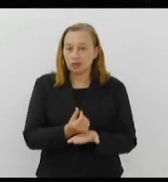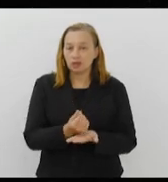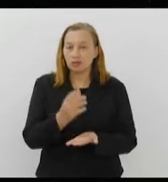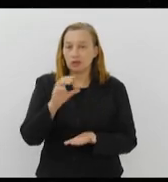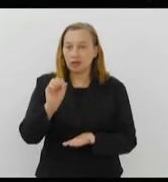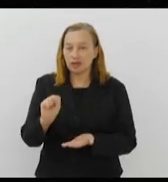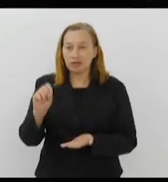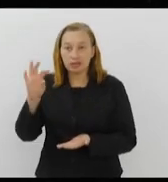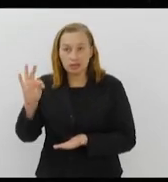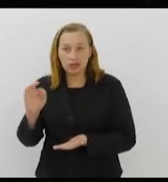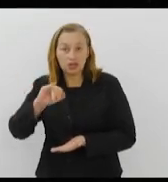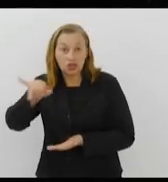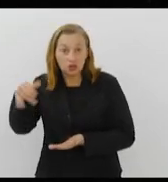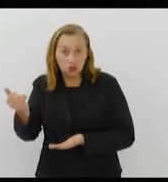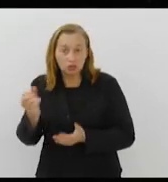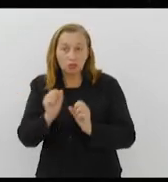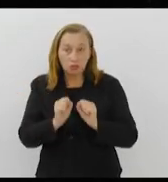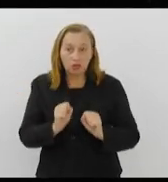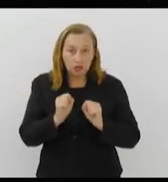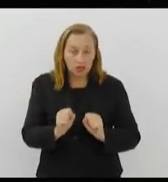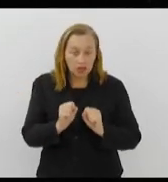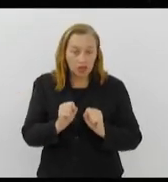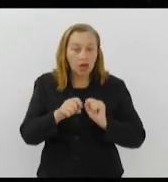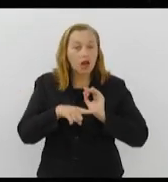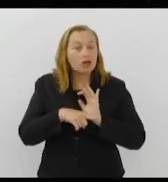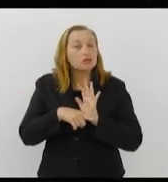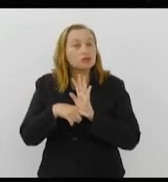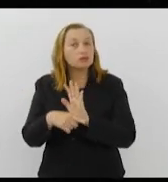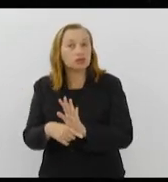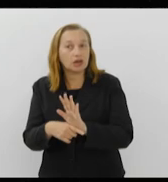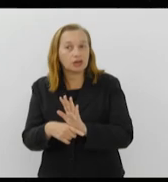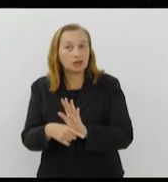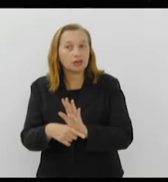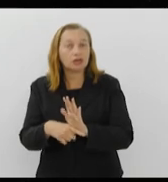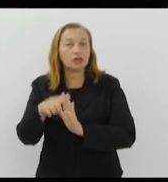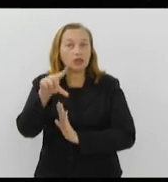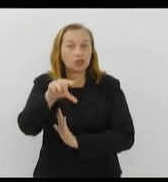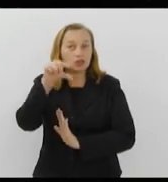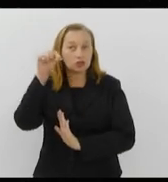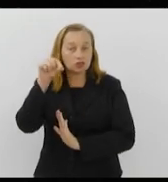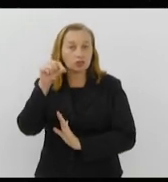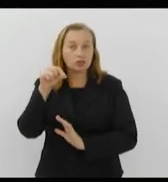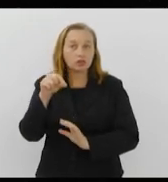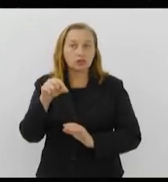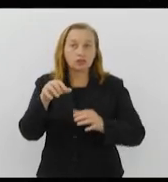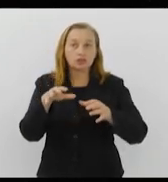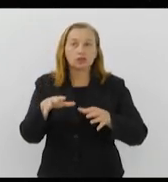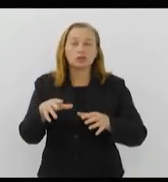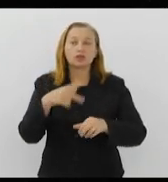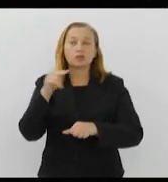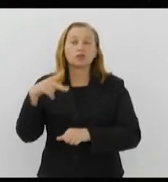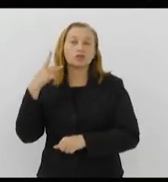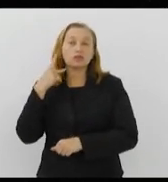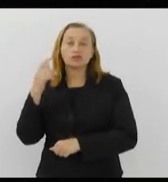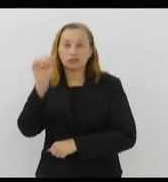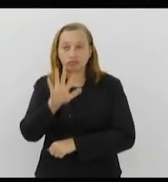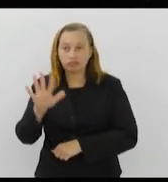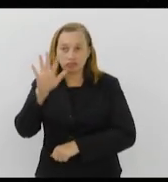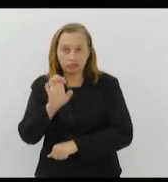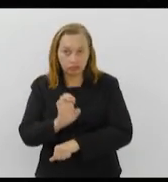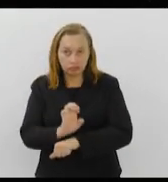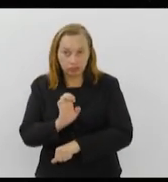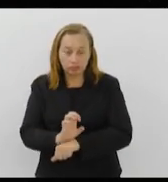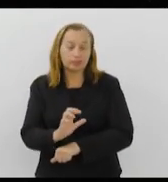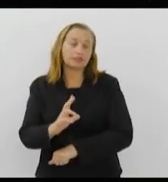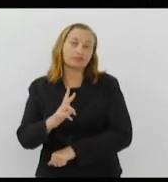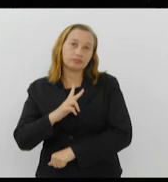poderá servir para balizar a decisão da Procuradoria-Geral do Estado e do